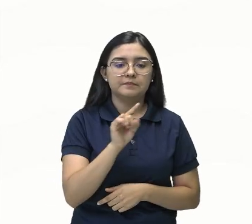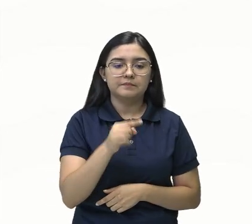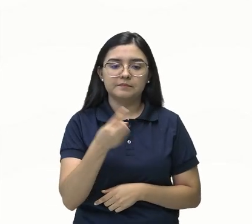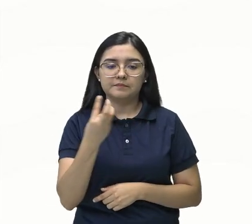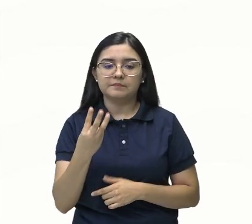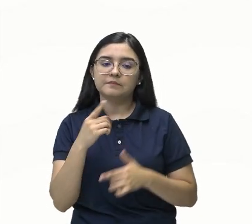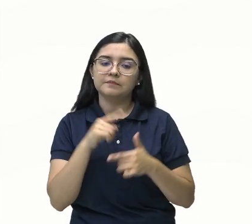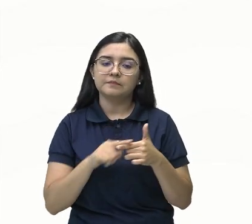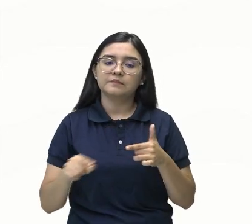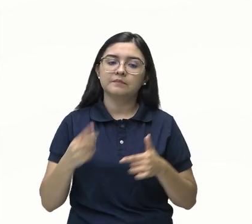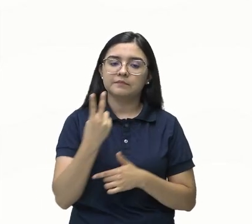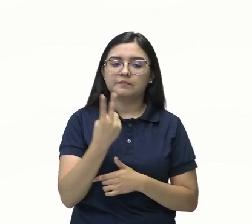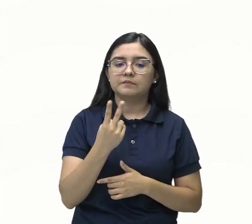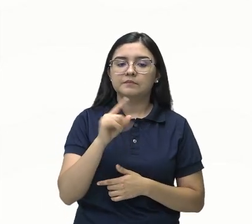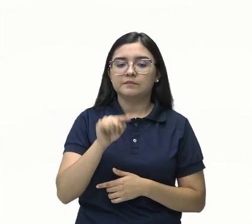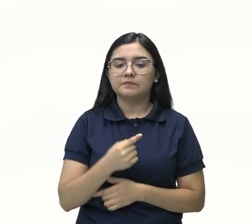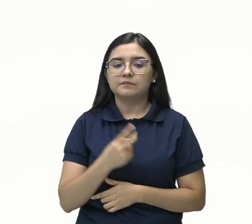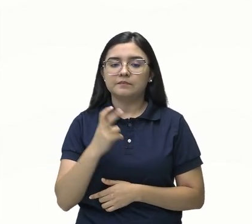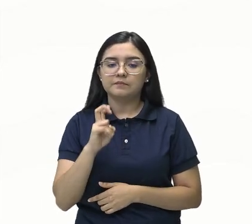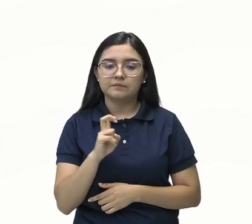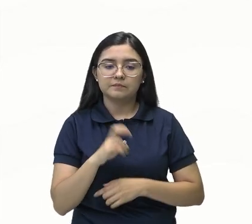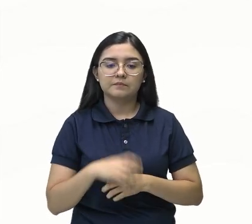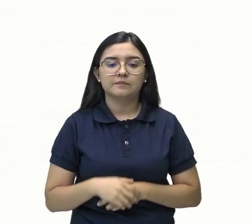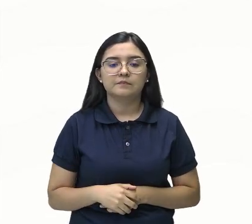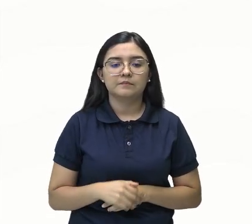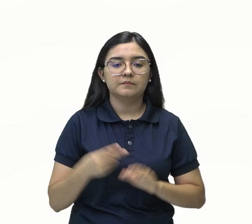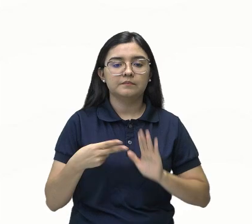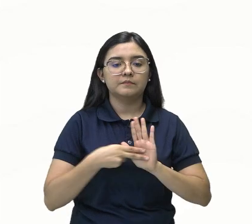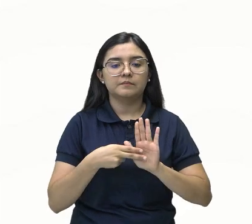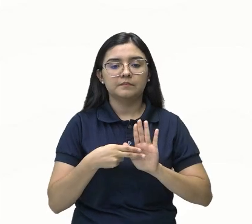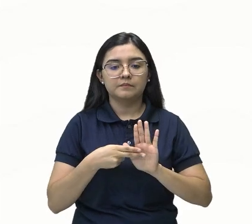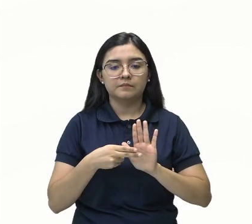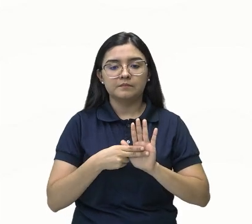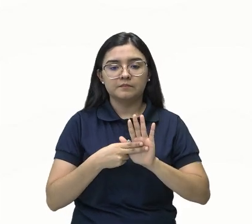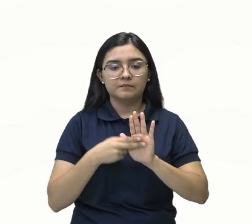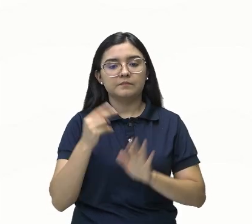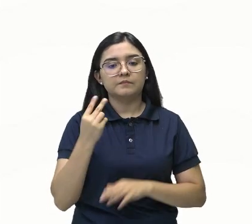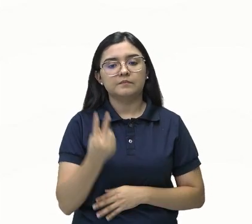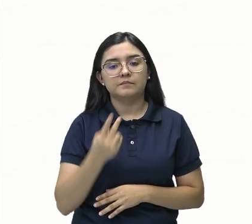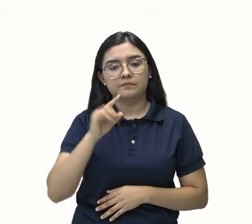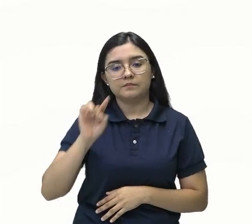6,3 dividido por 2,5 é igual a